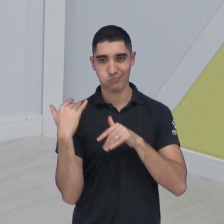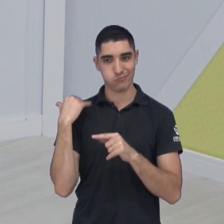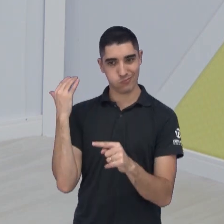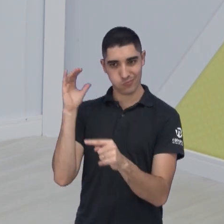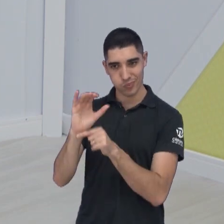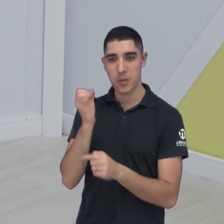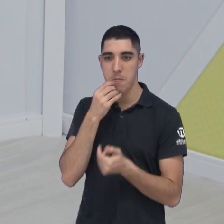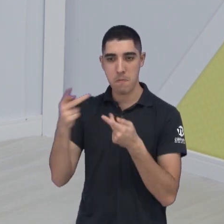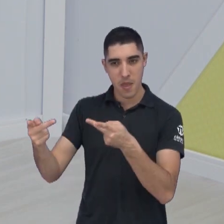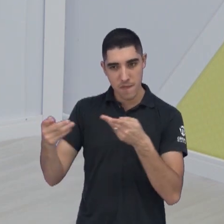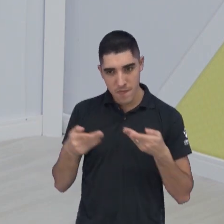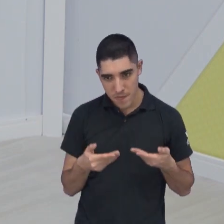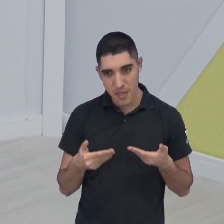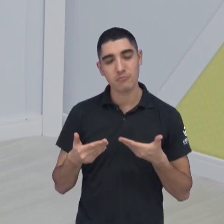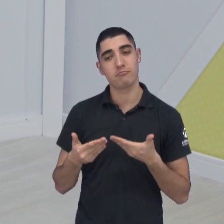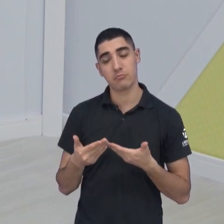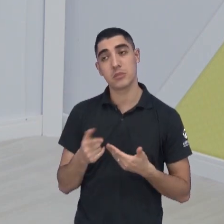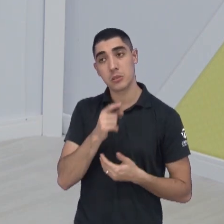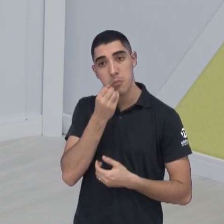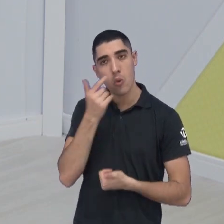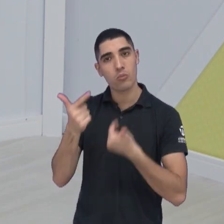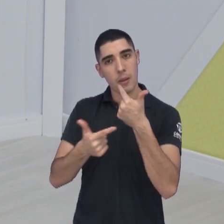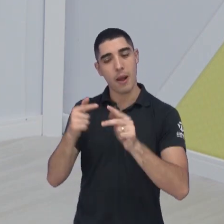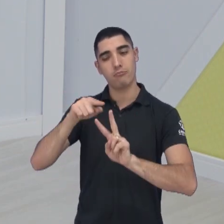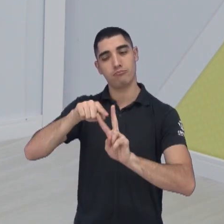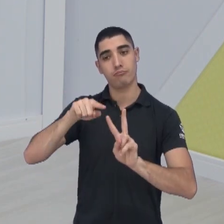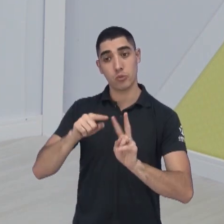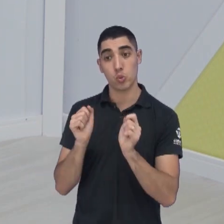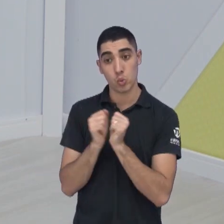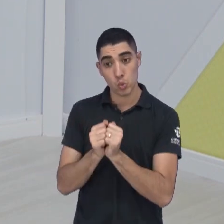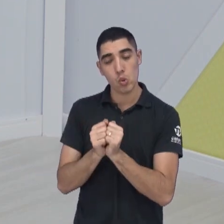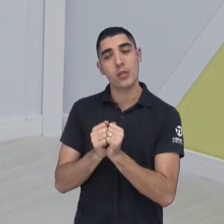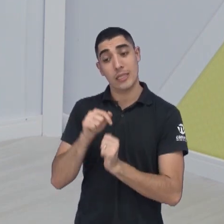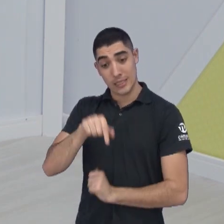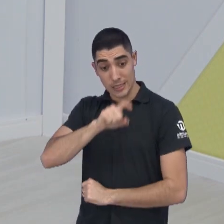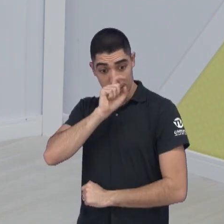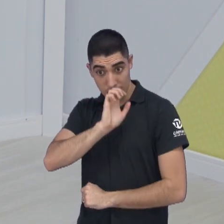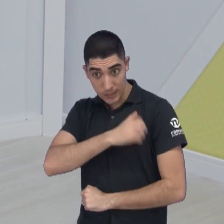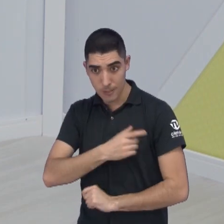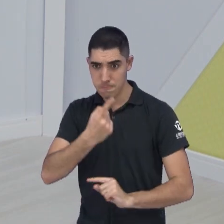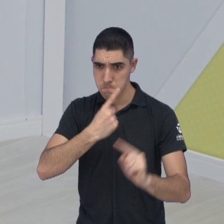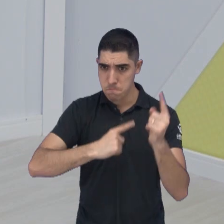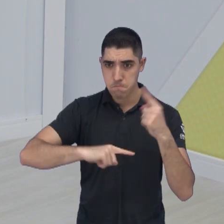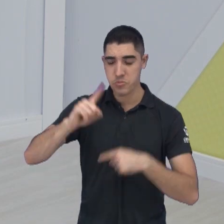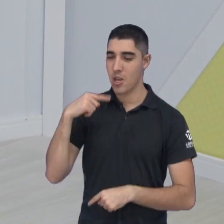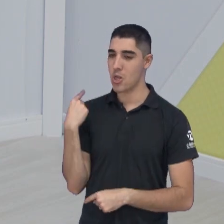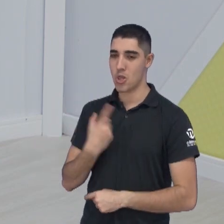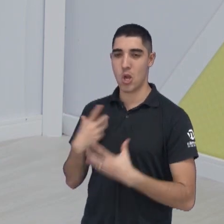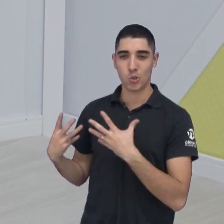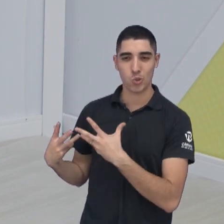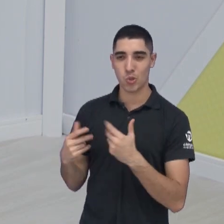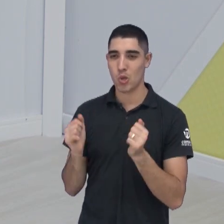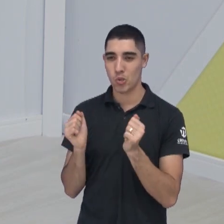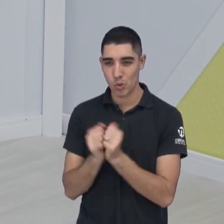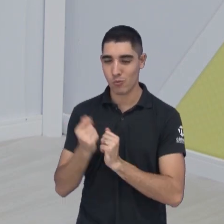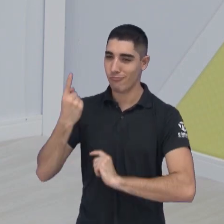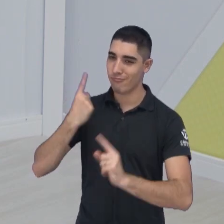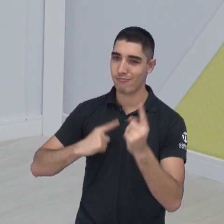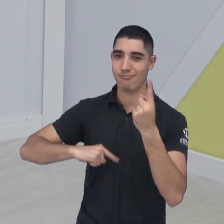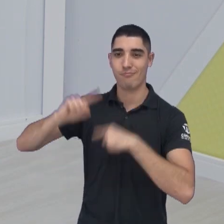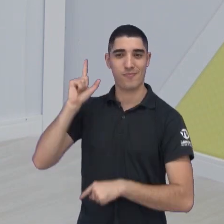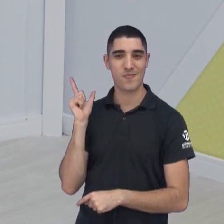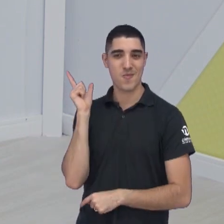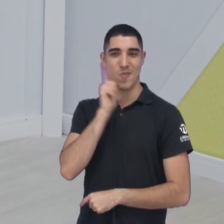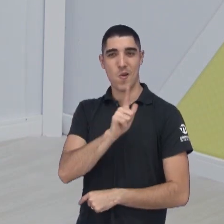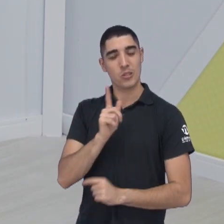os cumprimentos. Seja muito bem-vindo, bom trabalho para vocês. E o sucesso do São José é o sucesso de todos aqueles que trabalham com o futebol, que